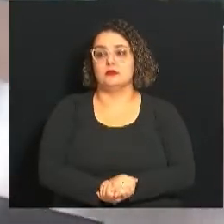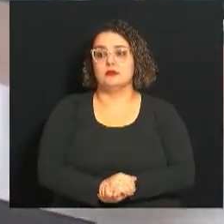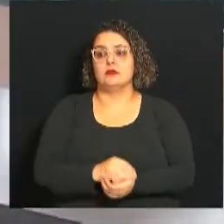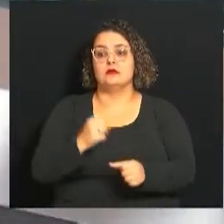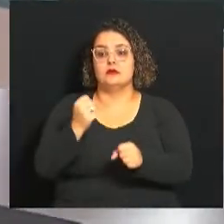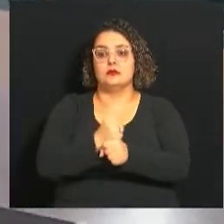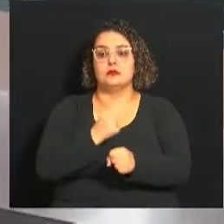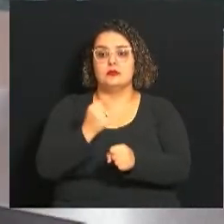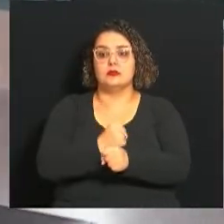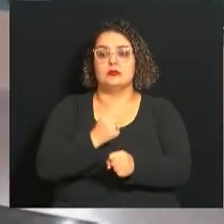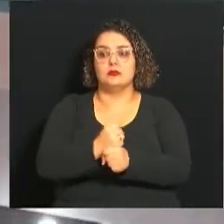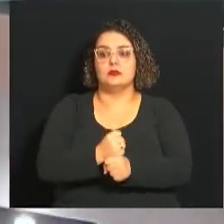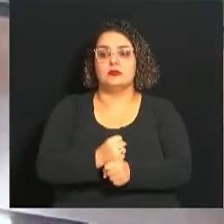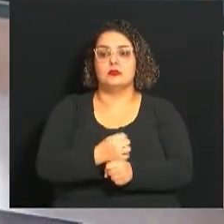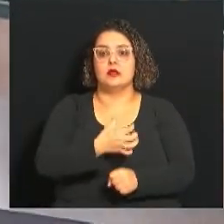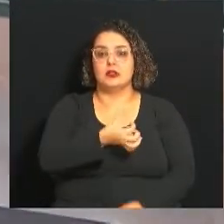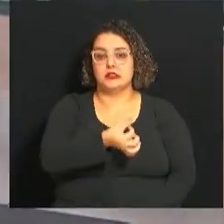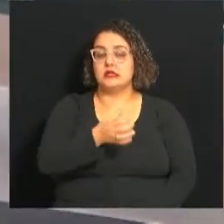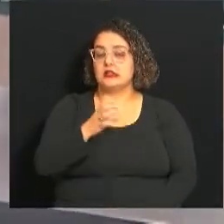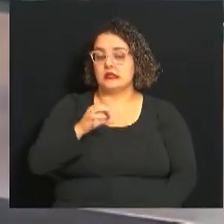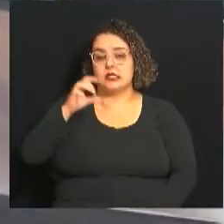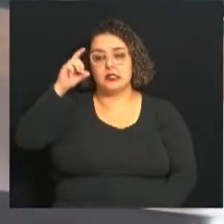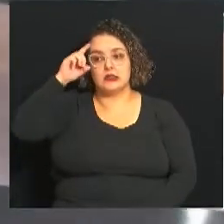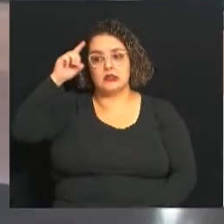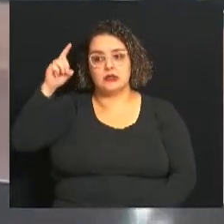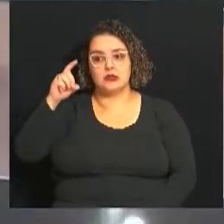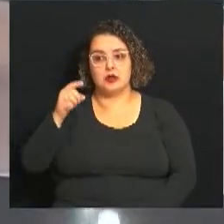feitas já há uns 60 dias, um pouco